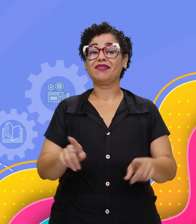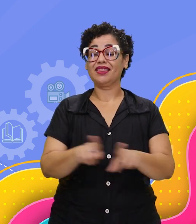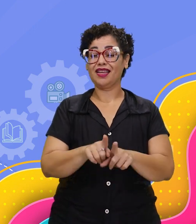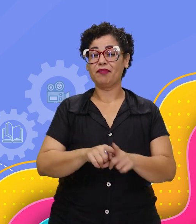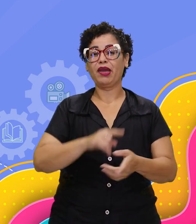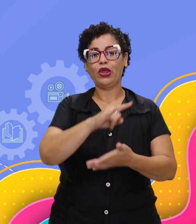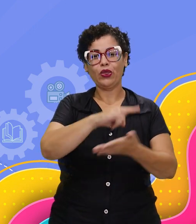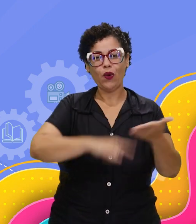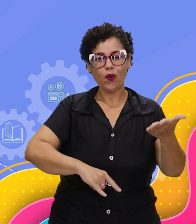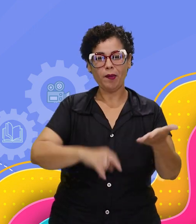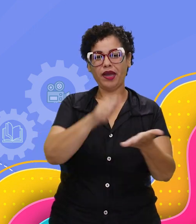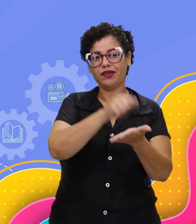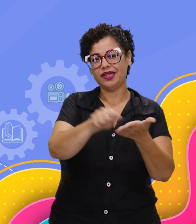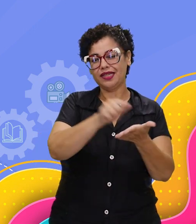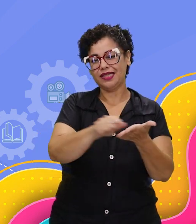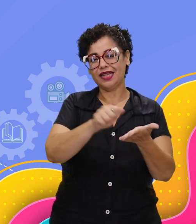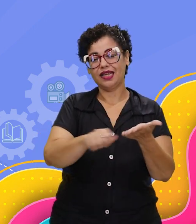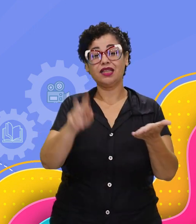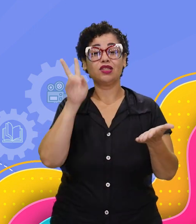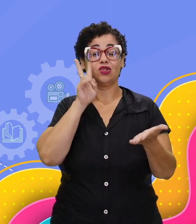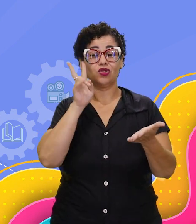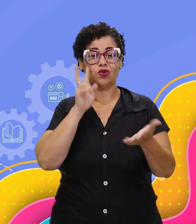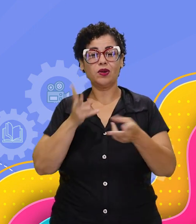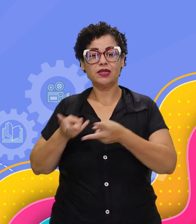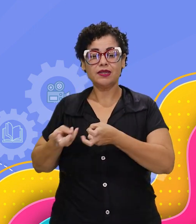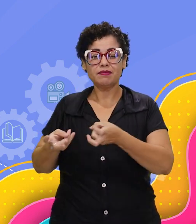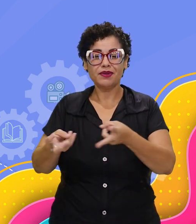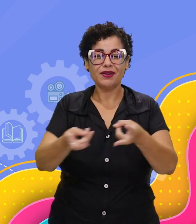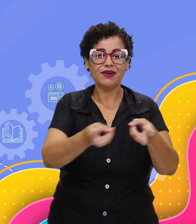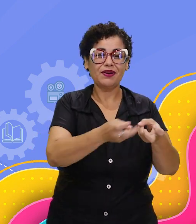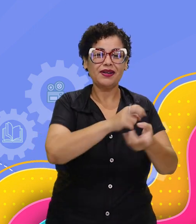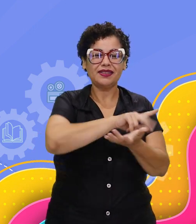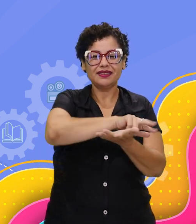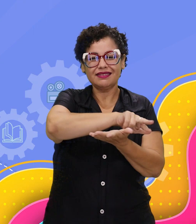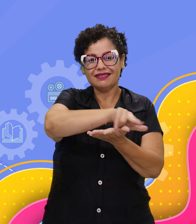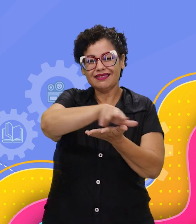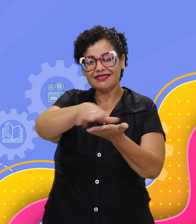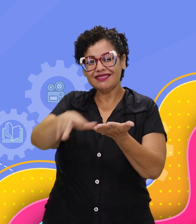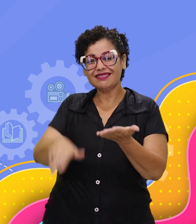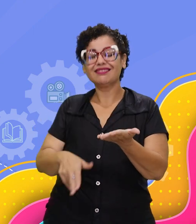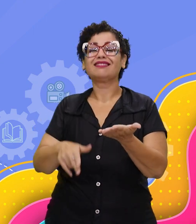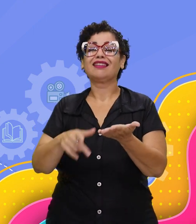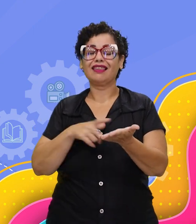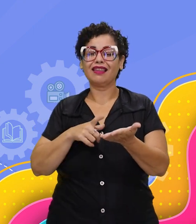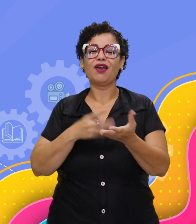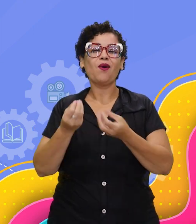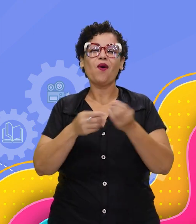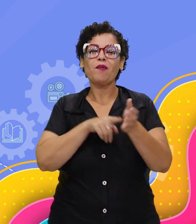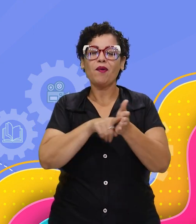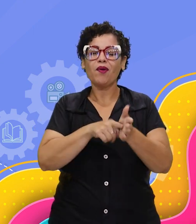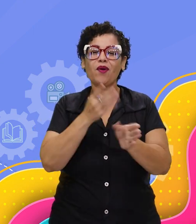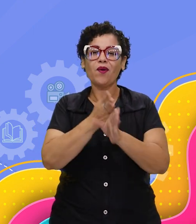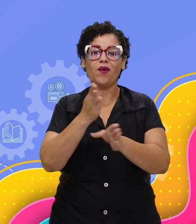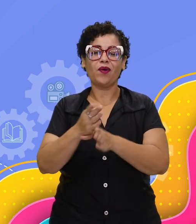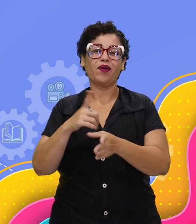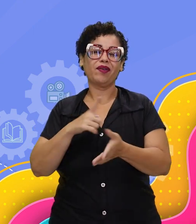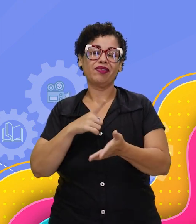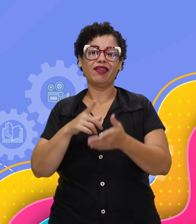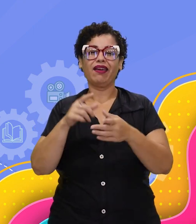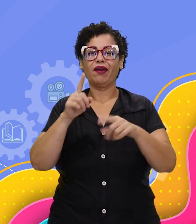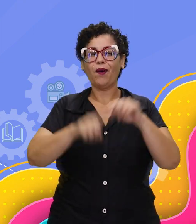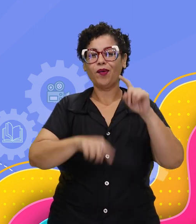documentos escritos, historiadores exploram uma ampla gama de fontes, incluindo